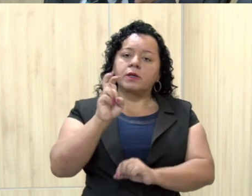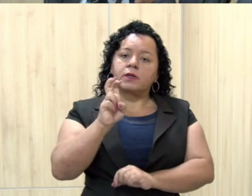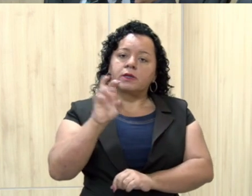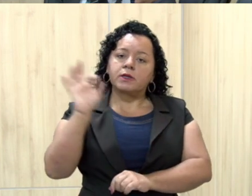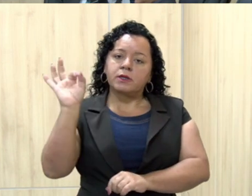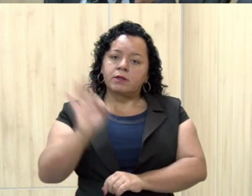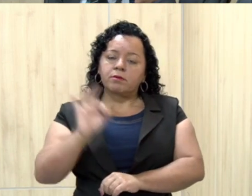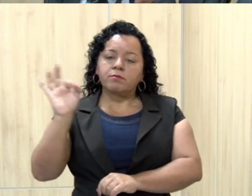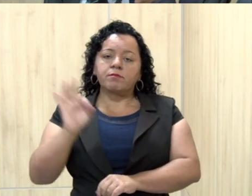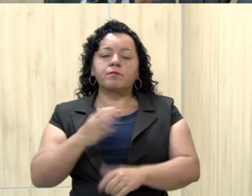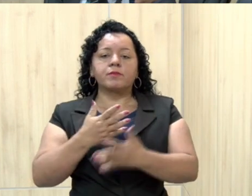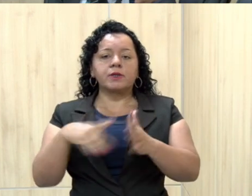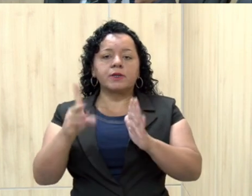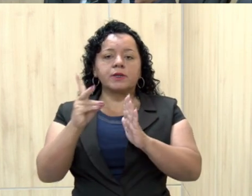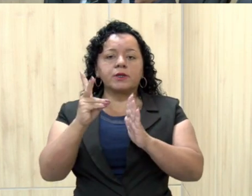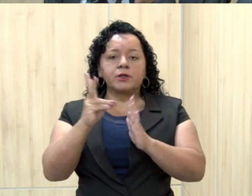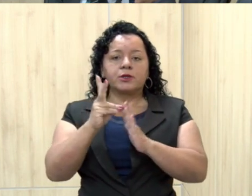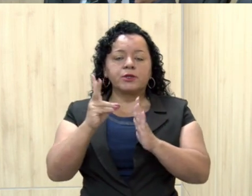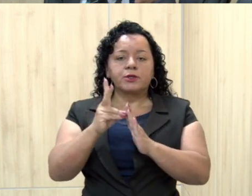para indígenas